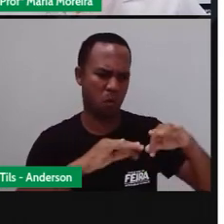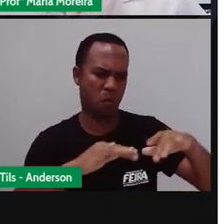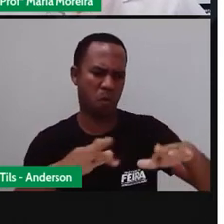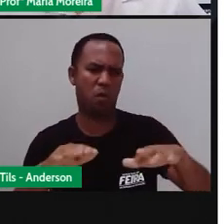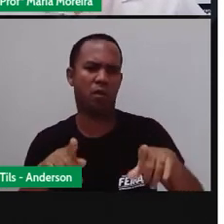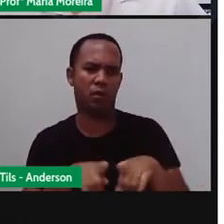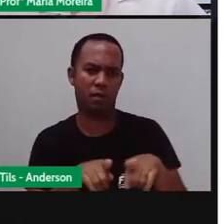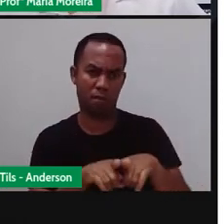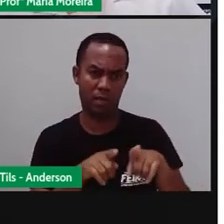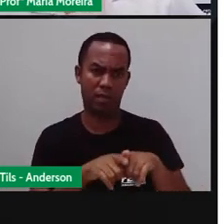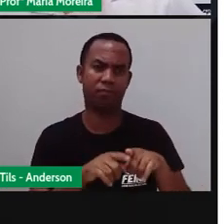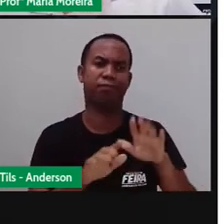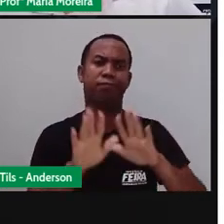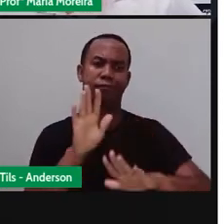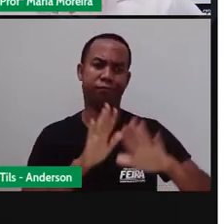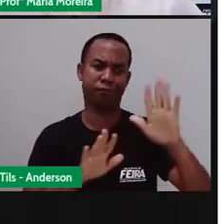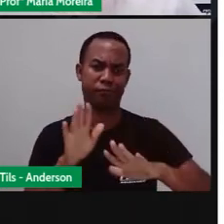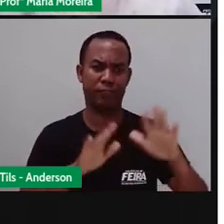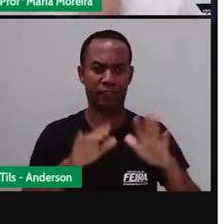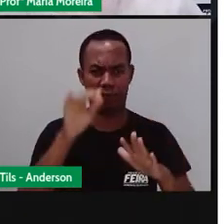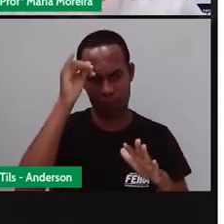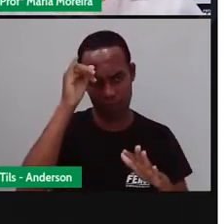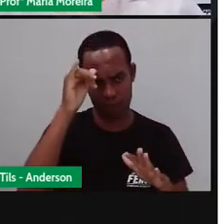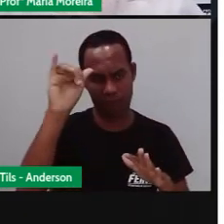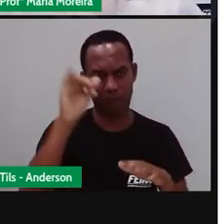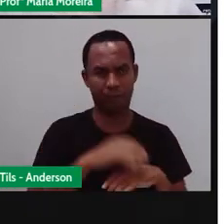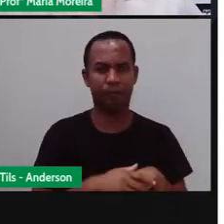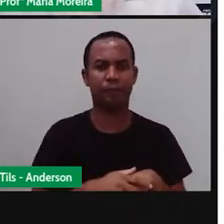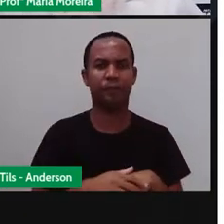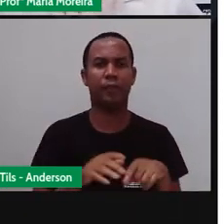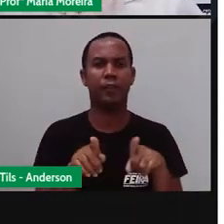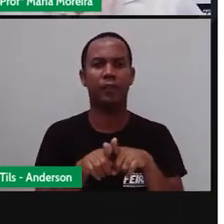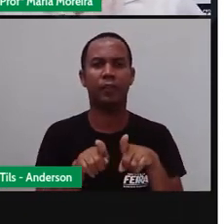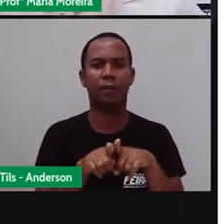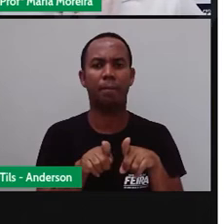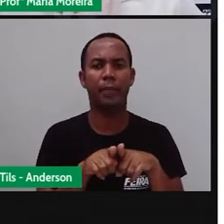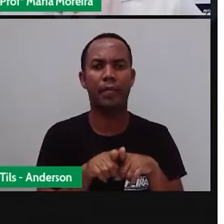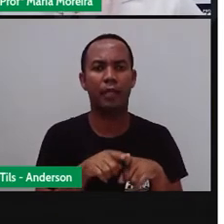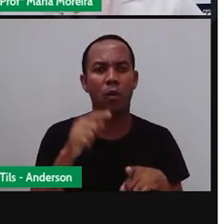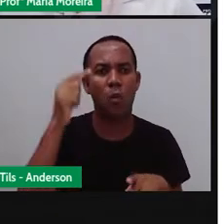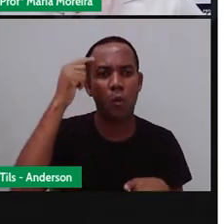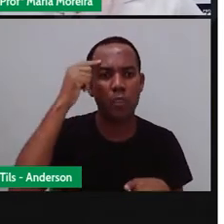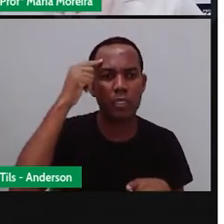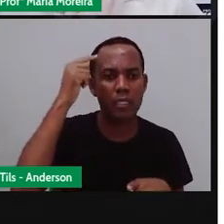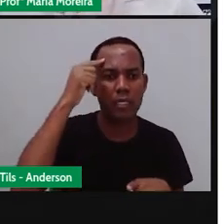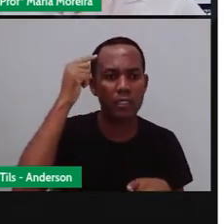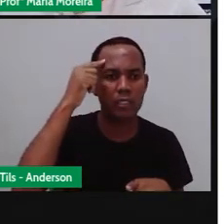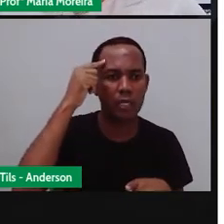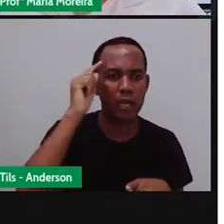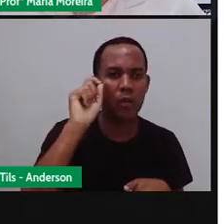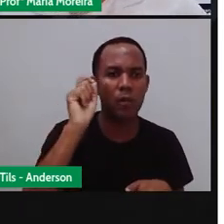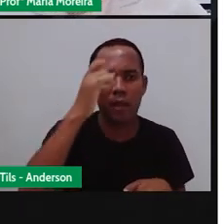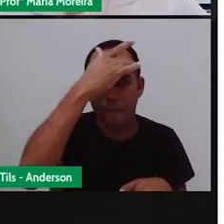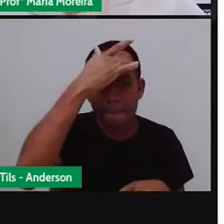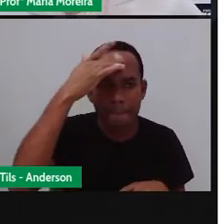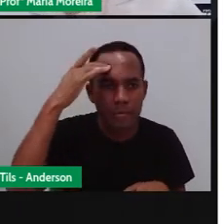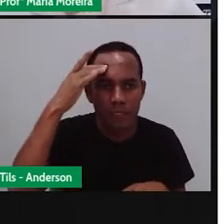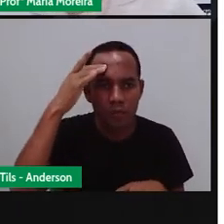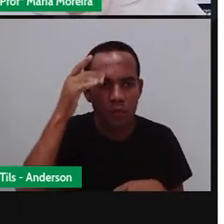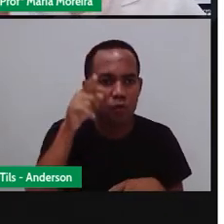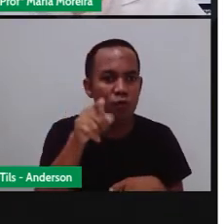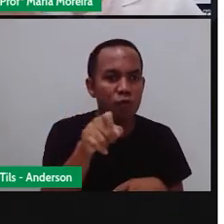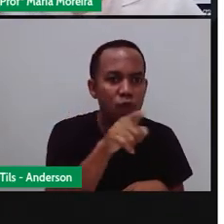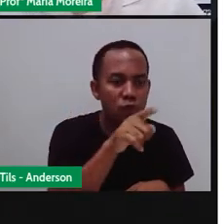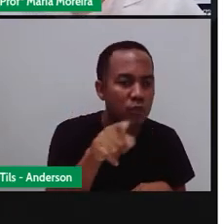Bom, assim como também precisamos de quê? De programas voltados à conscientização da população. O que que a Pró está fazendo aqui com